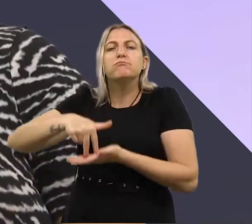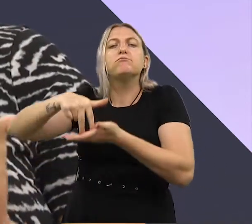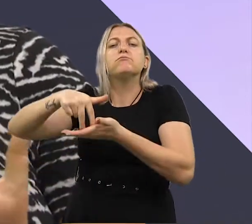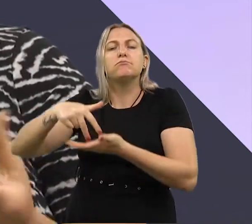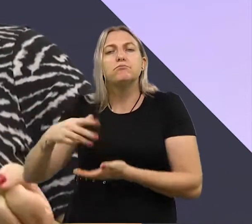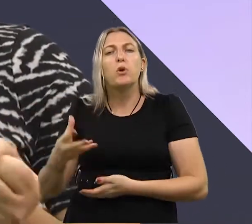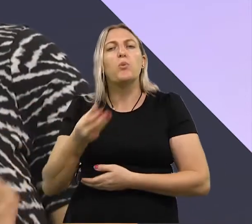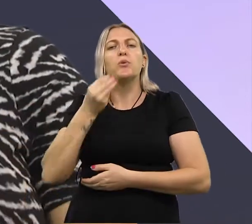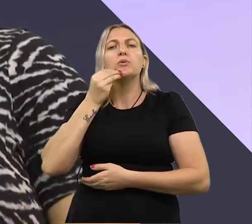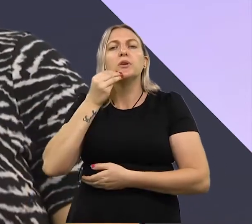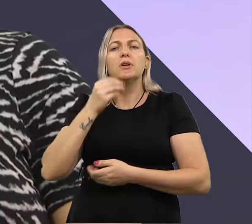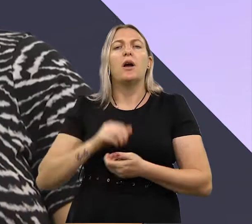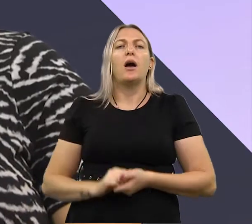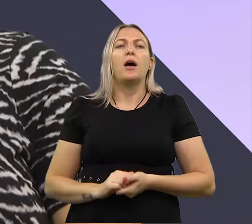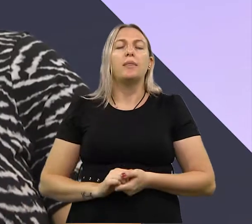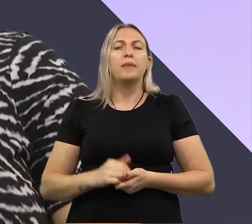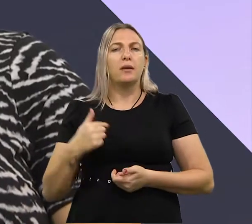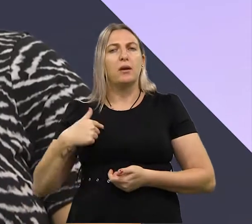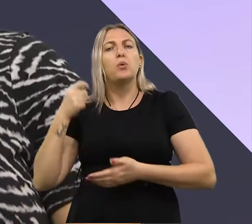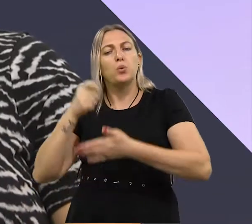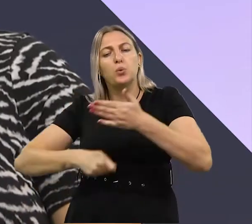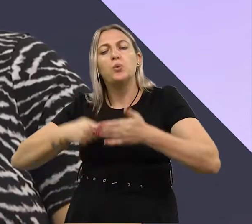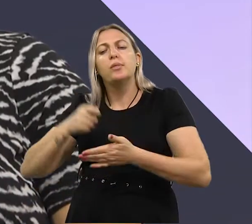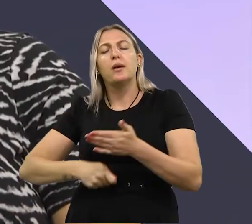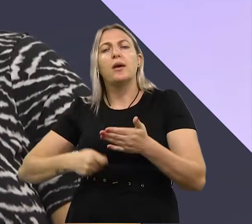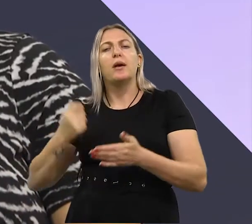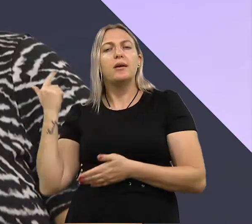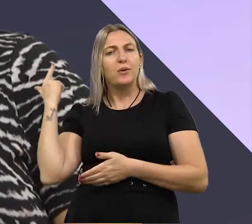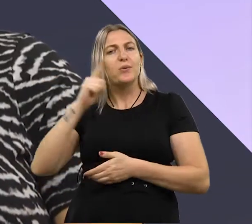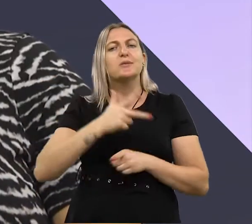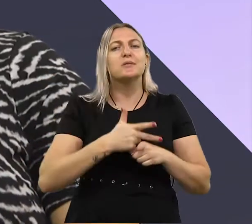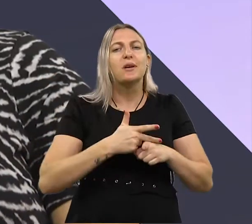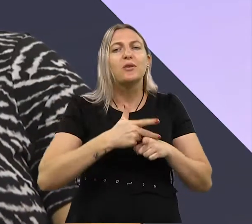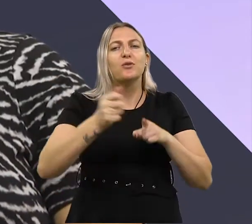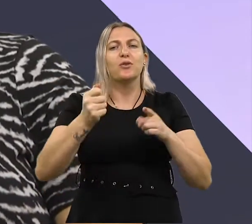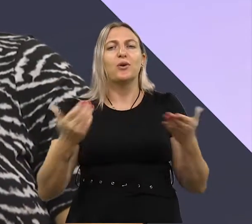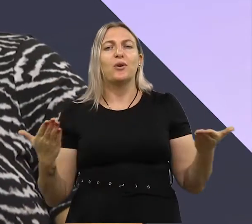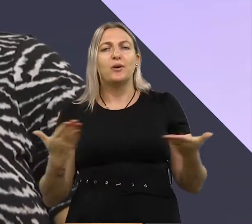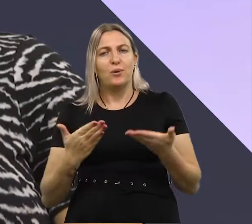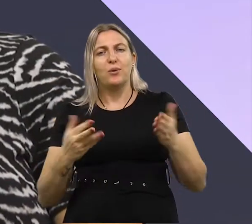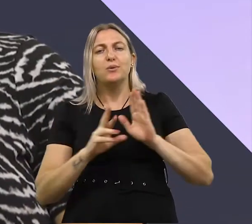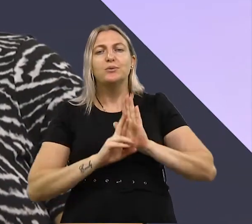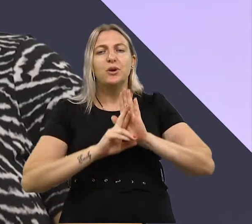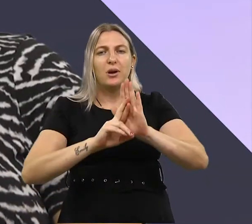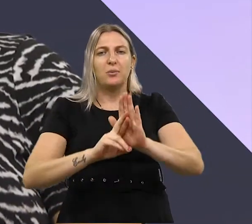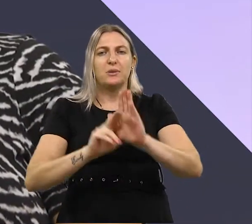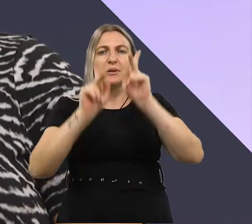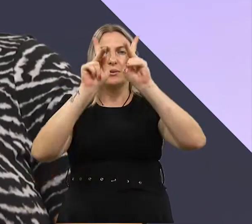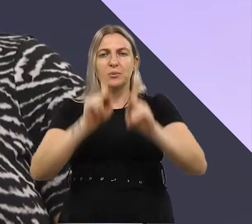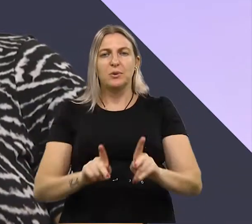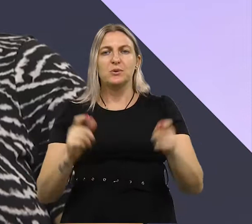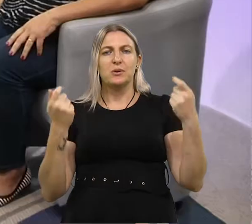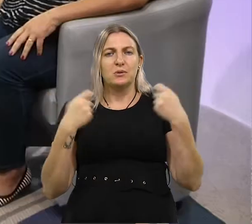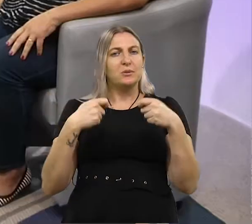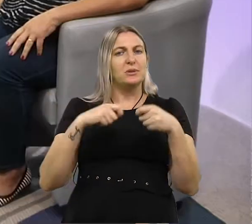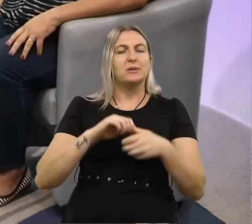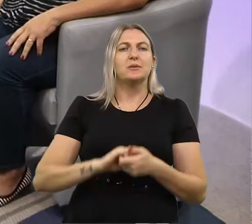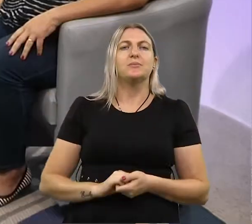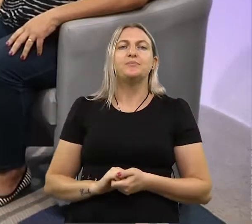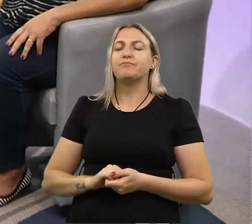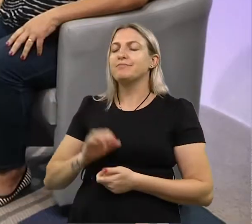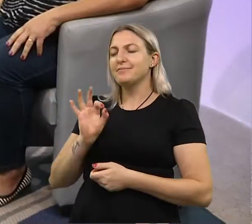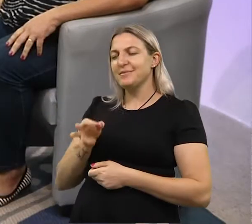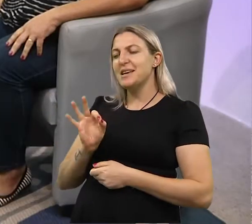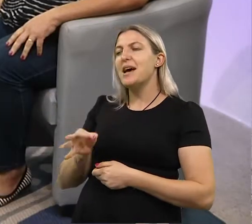buscá-lo. E fomos vitoriosas, estamos aqui representando as pessoas que precisam ser representadas. Muito bem,